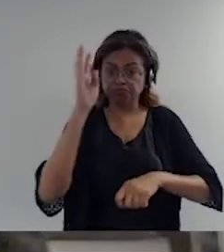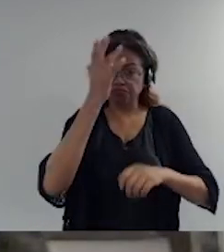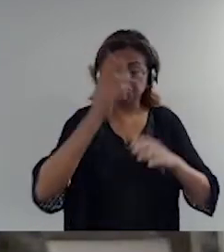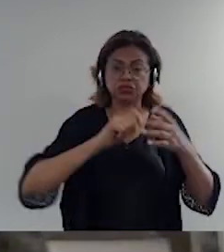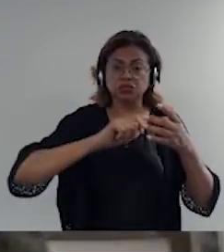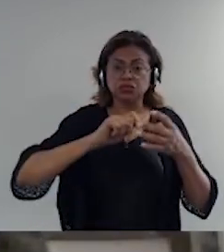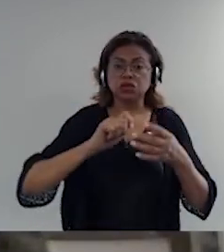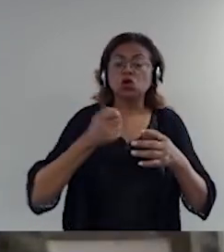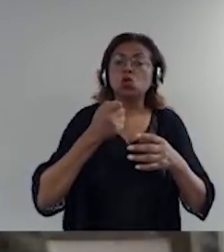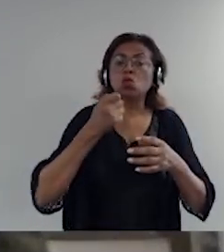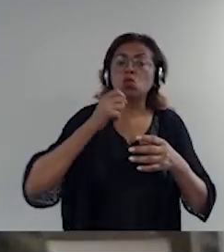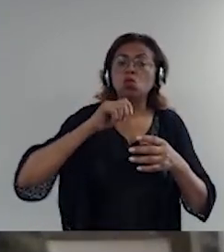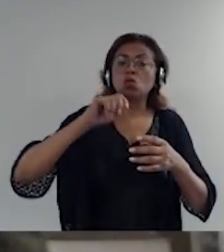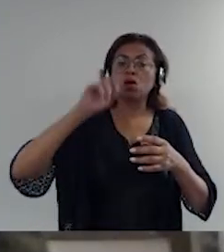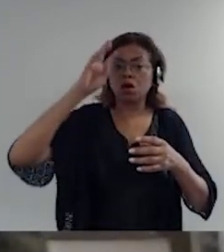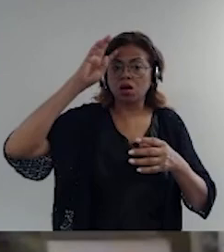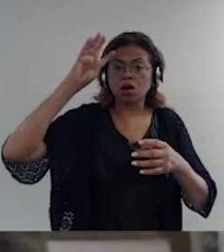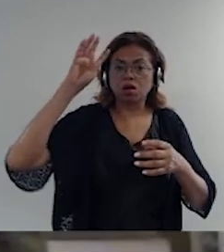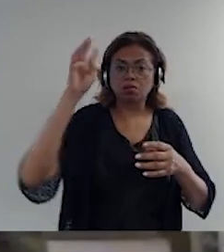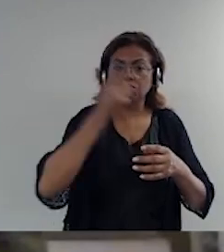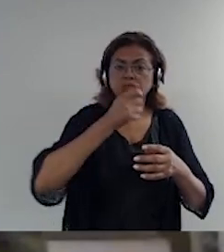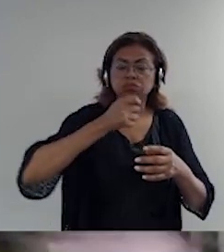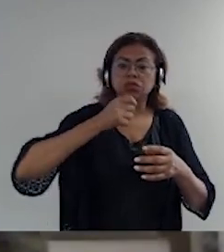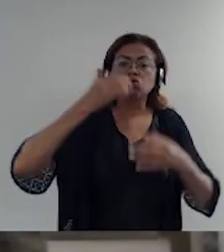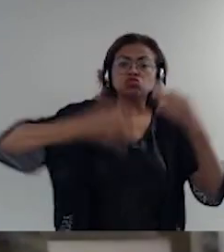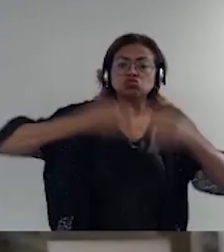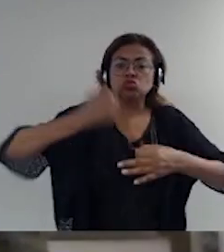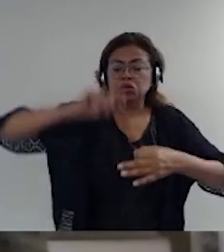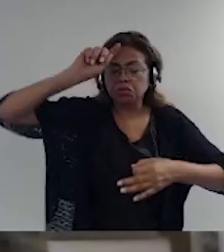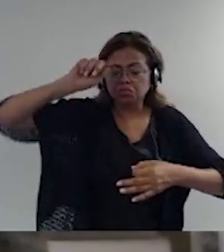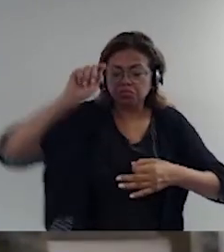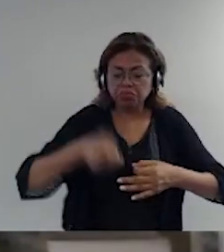Justiça de São Paulo que adota a tese, a meu ver,